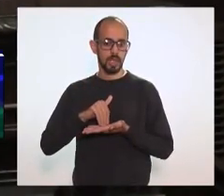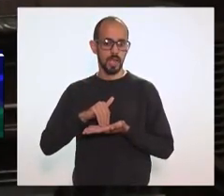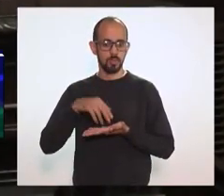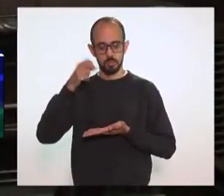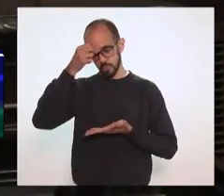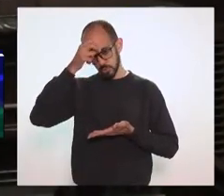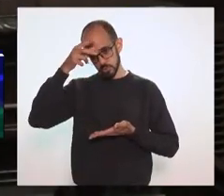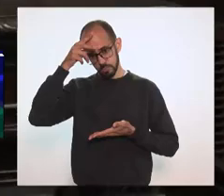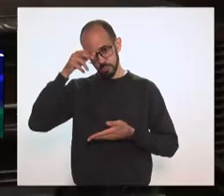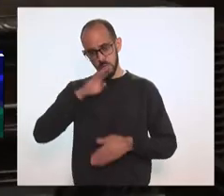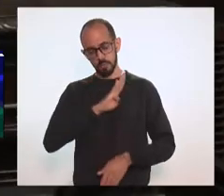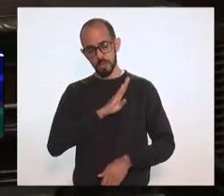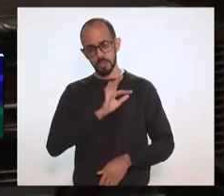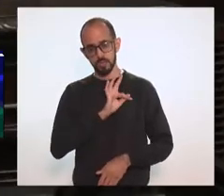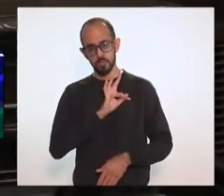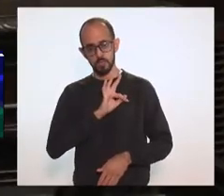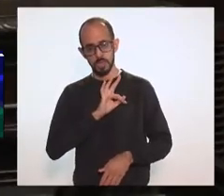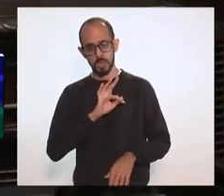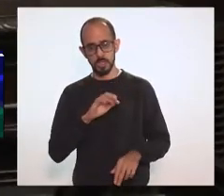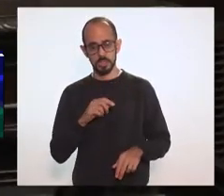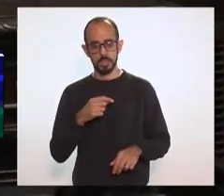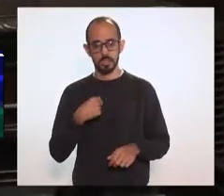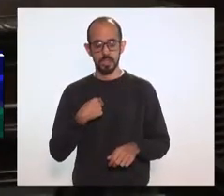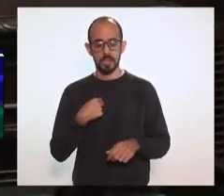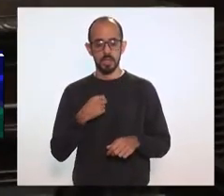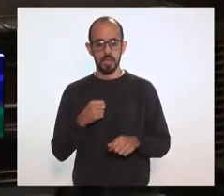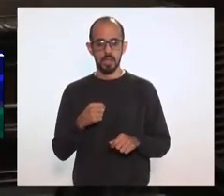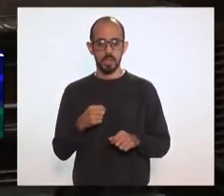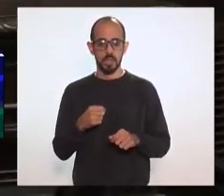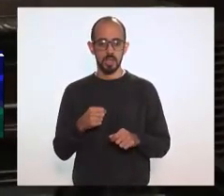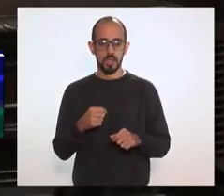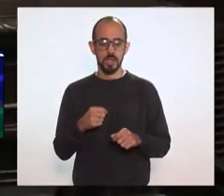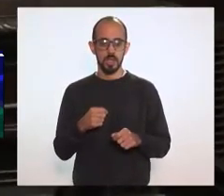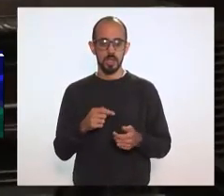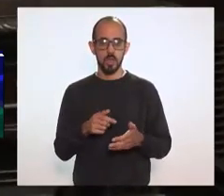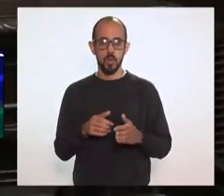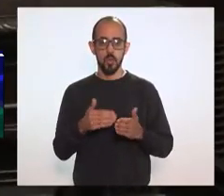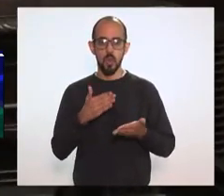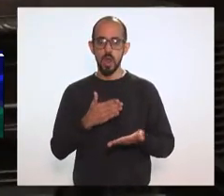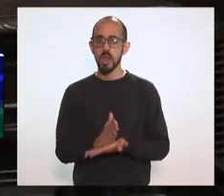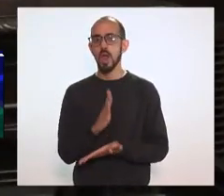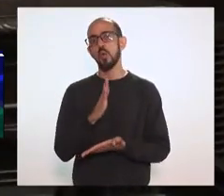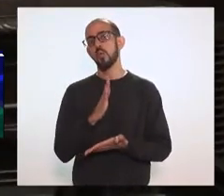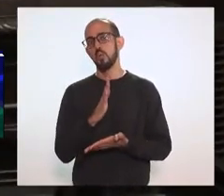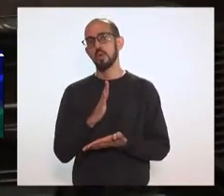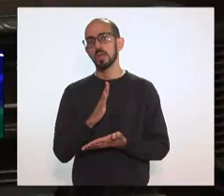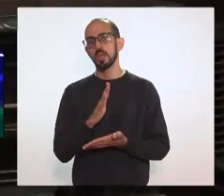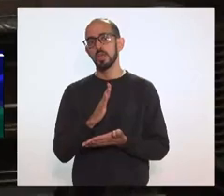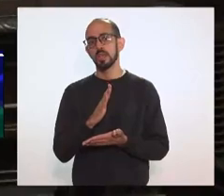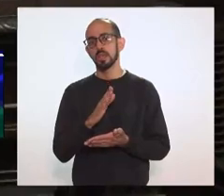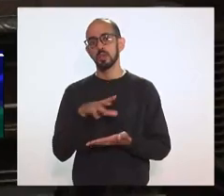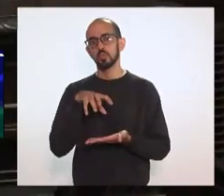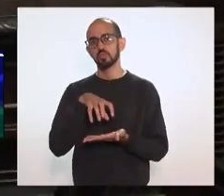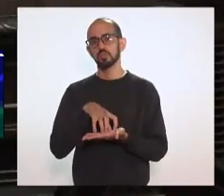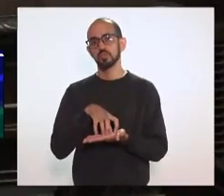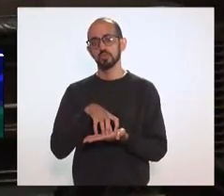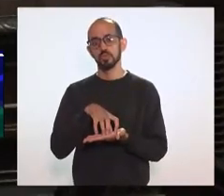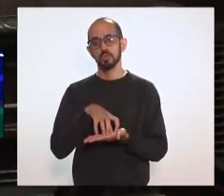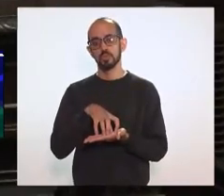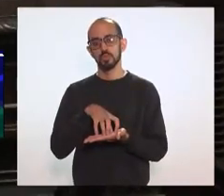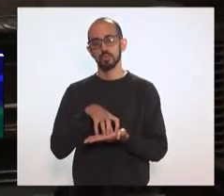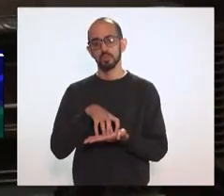honra de inaugurar um importante equipamento de defesa dos direitos das mulheres, não só as mulheres vítimas